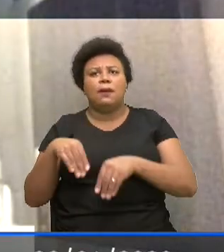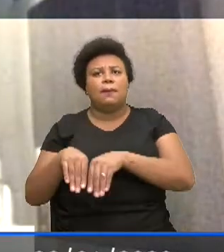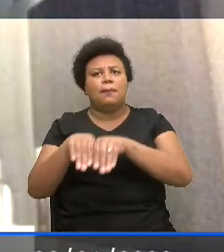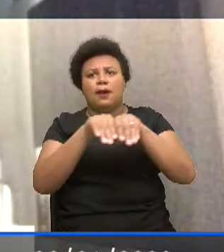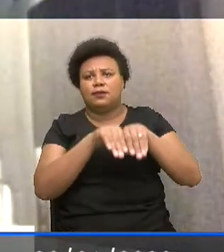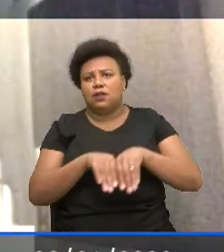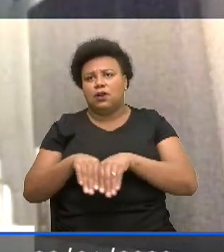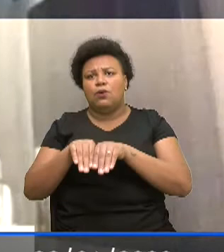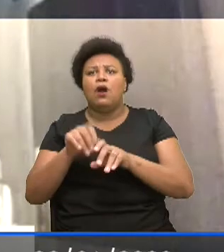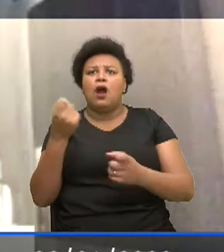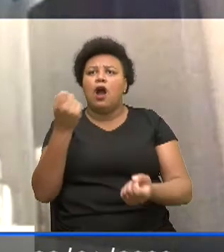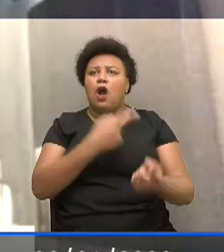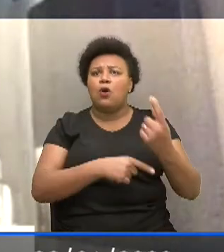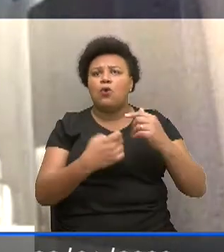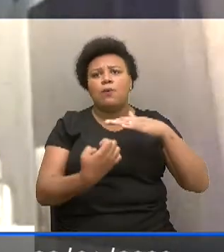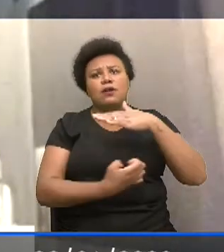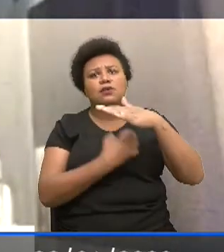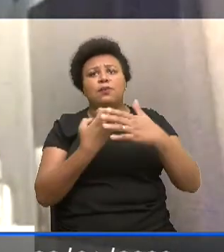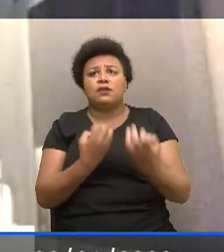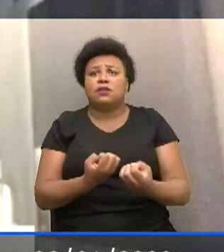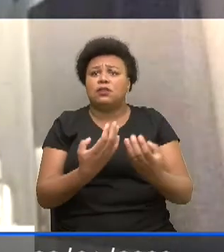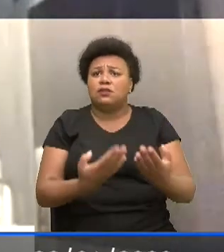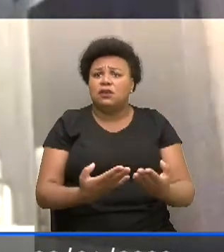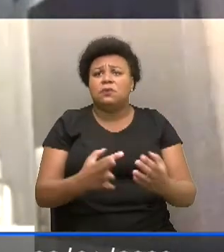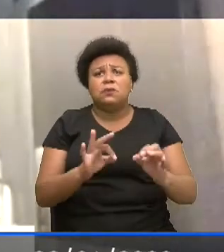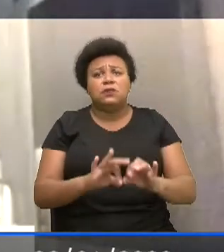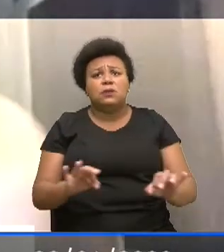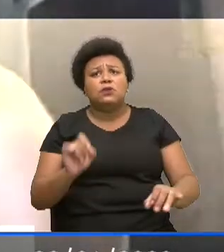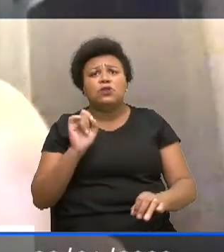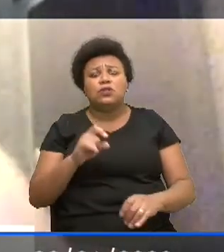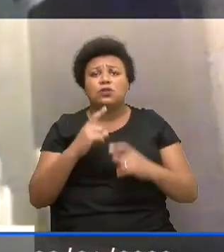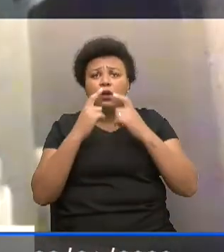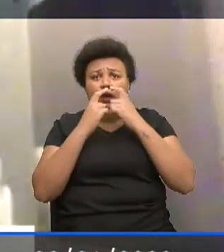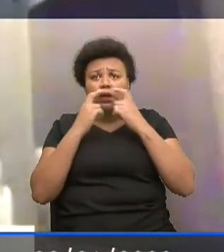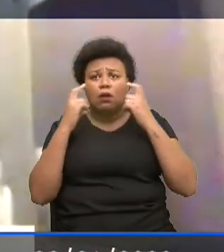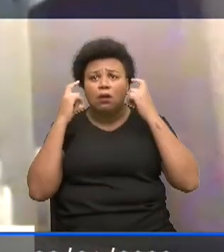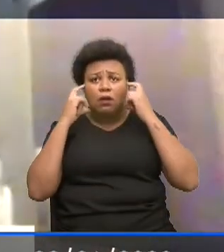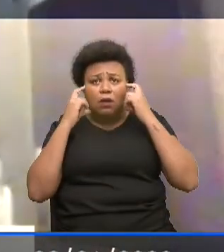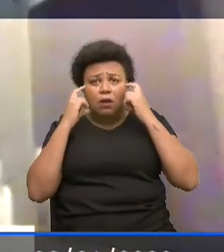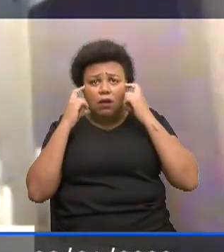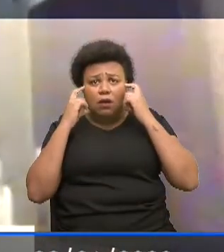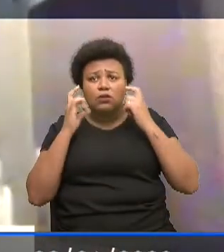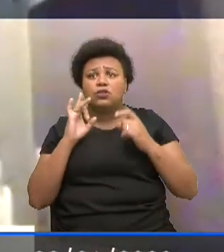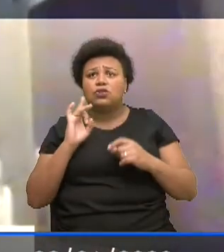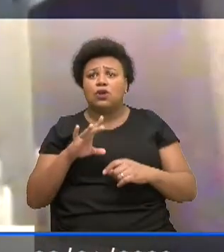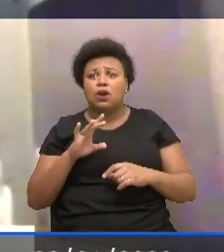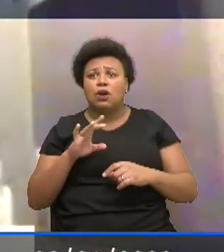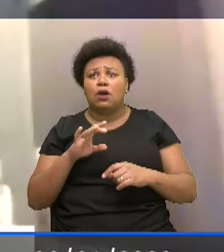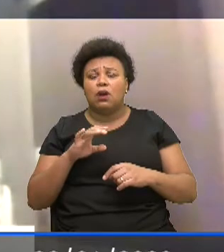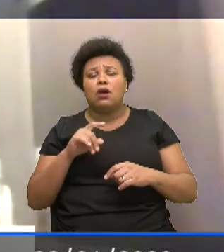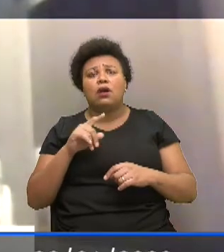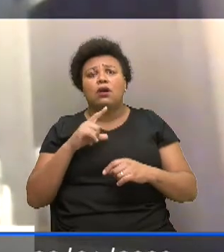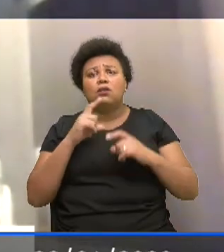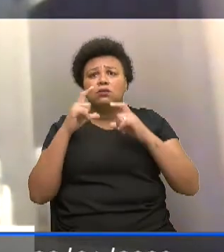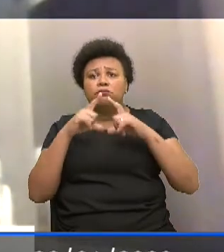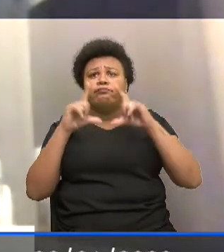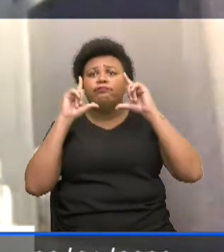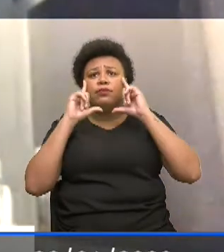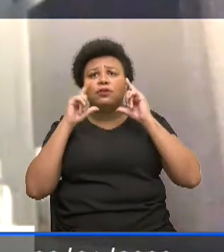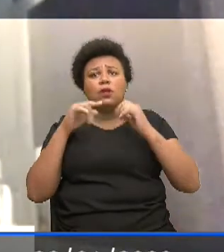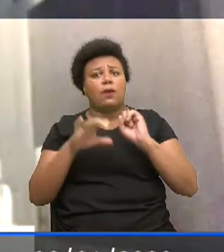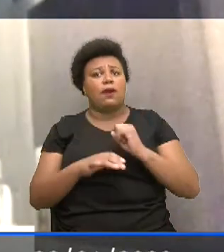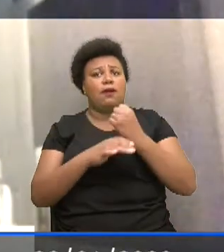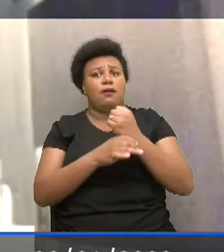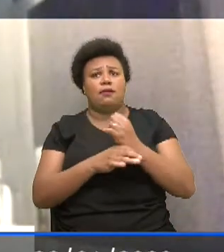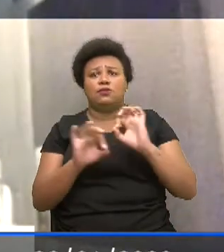setor, algumas empresas estão fornecendo simplesmente a balaclava do trabalhador sobre a boca, né, e nariz, que não garante